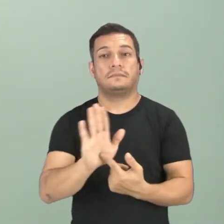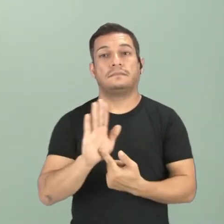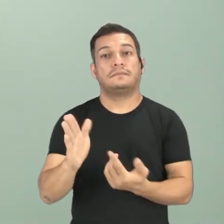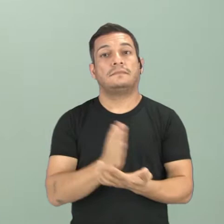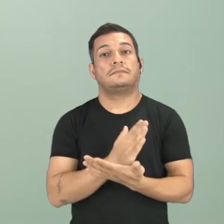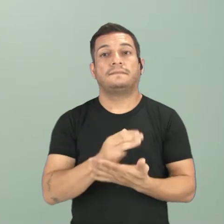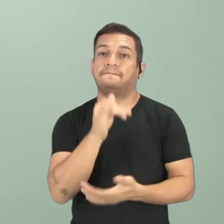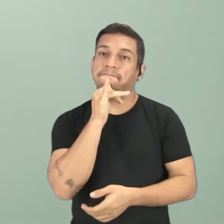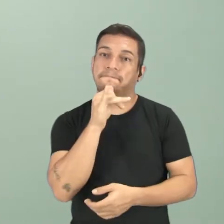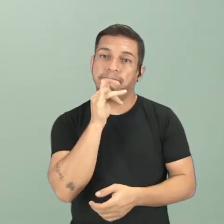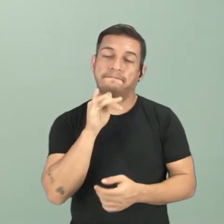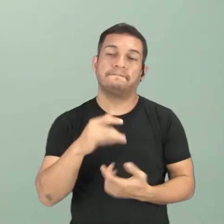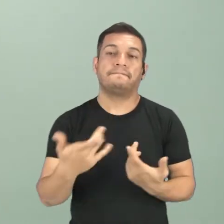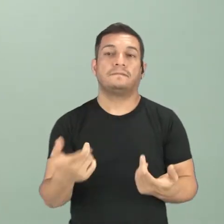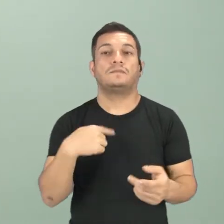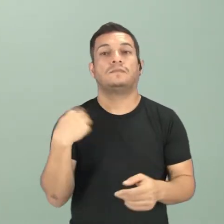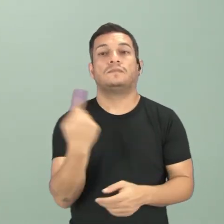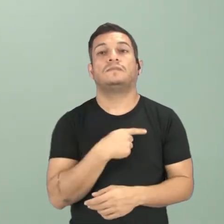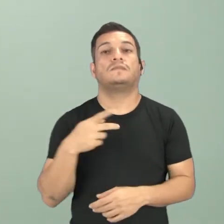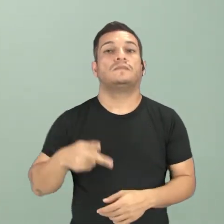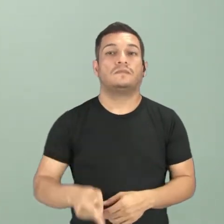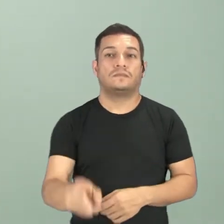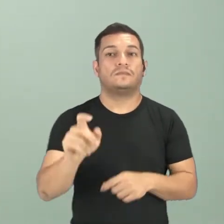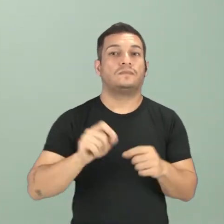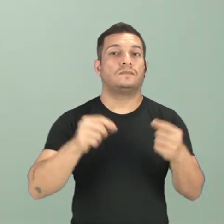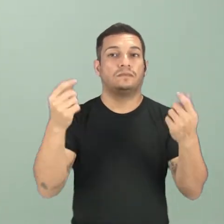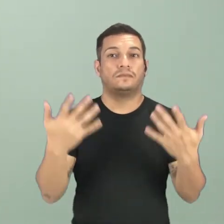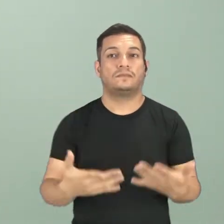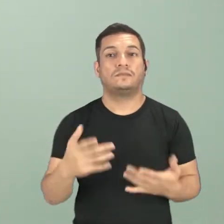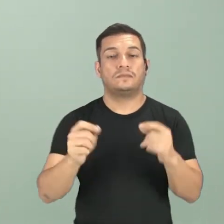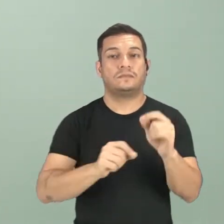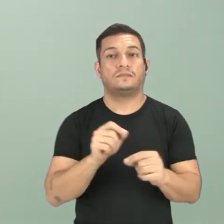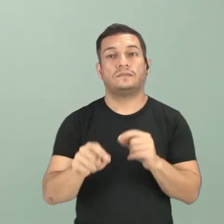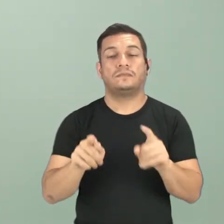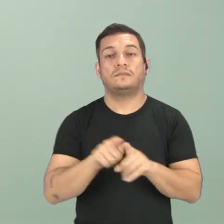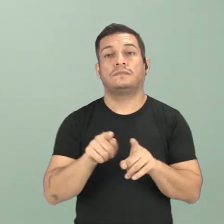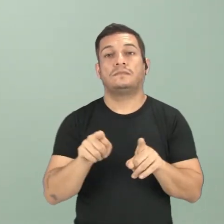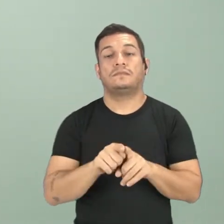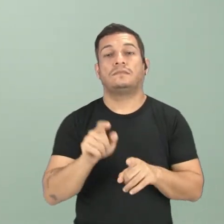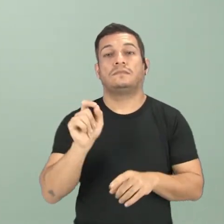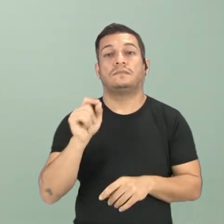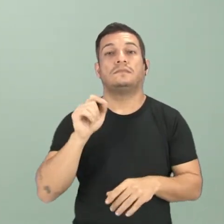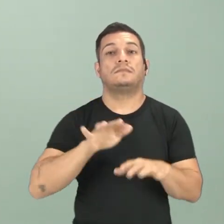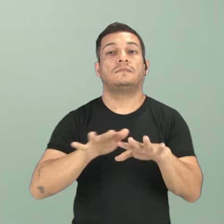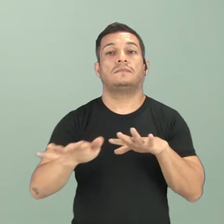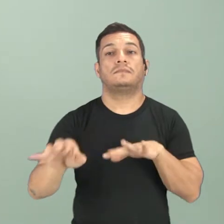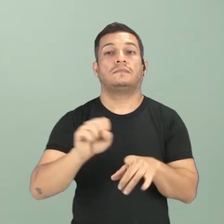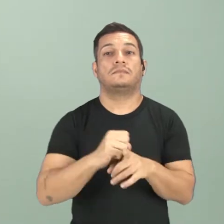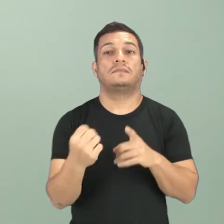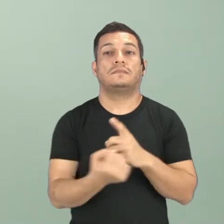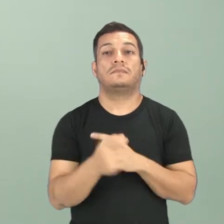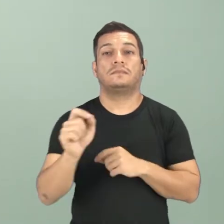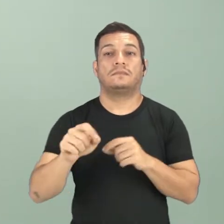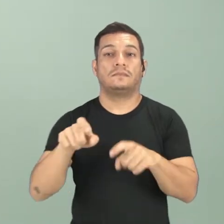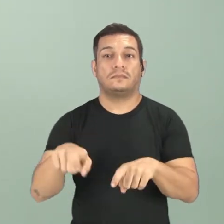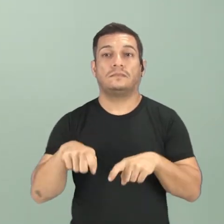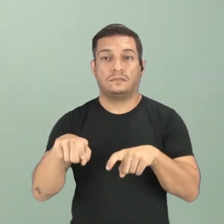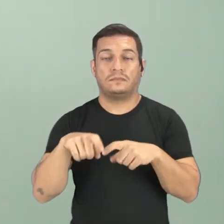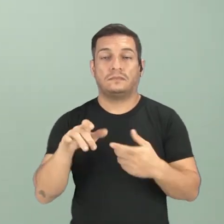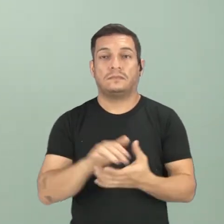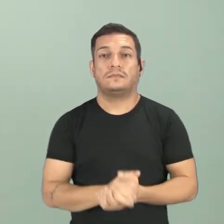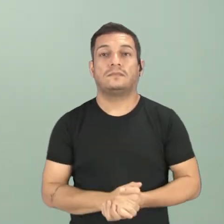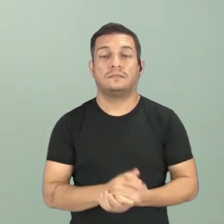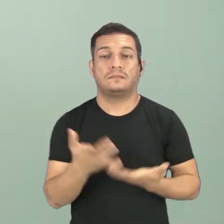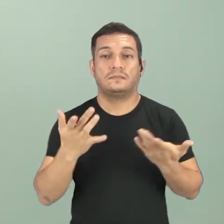alguns exemplos, vamos dar continuidade tratando especificamente do movimento social agrário.